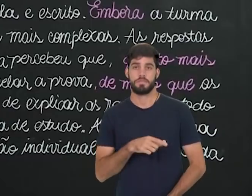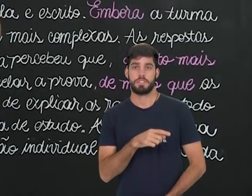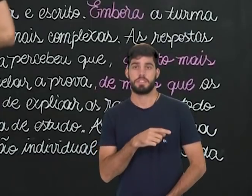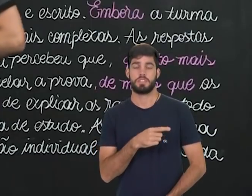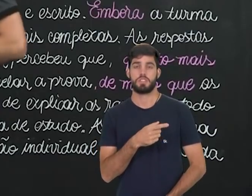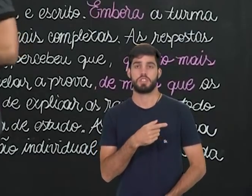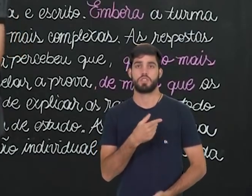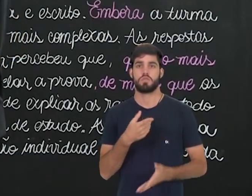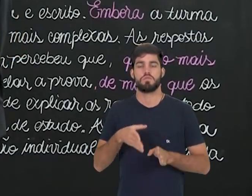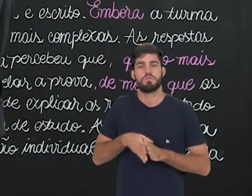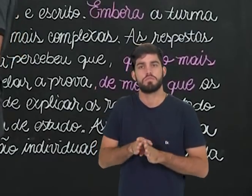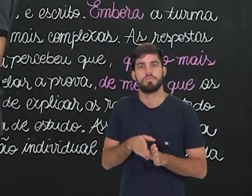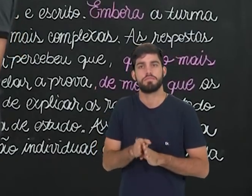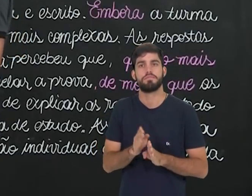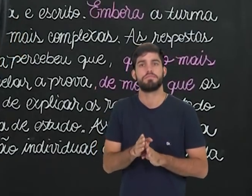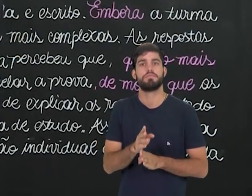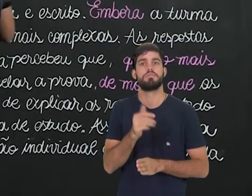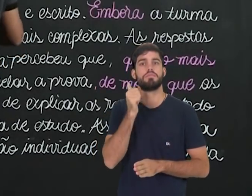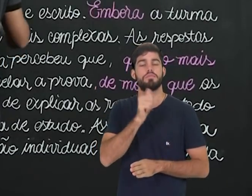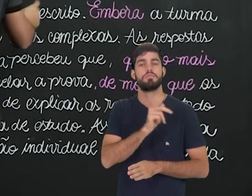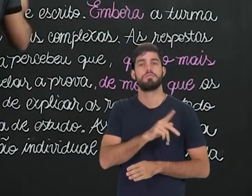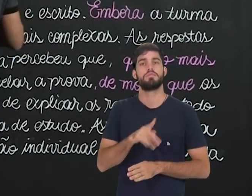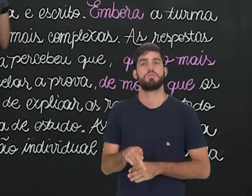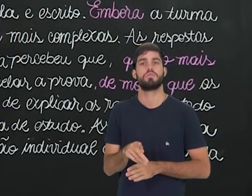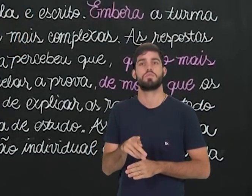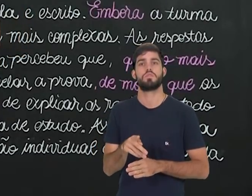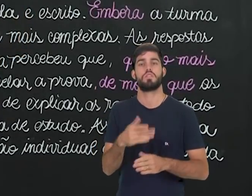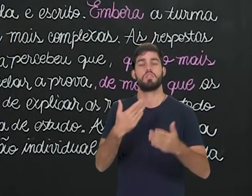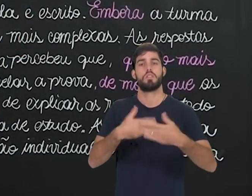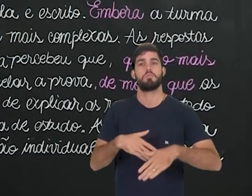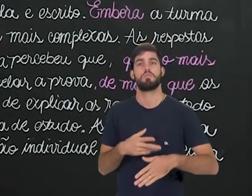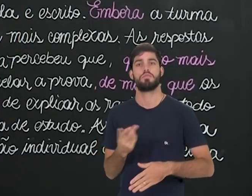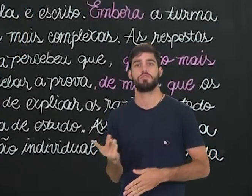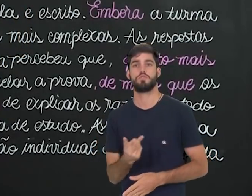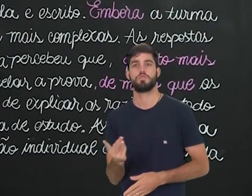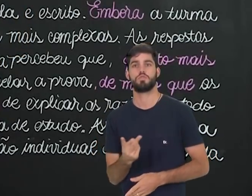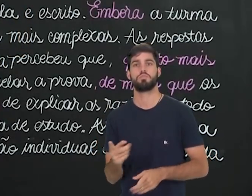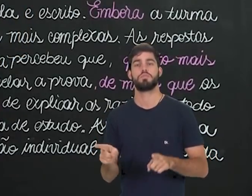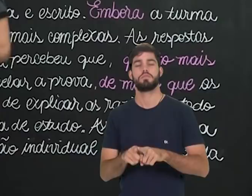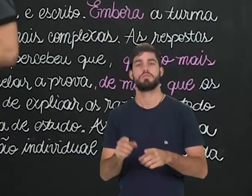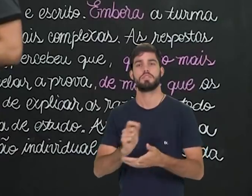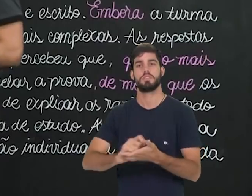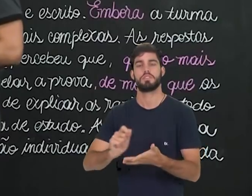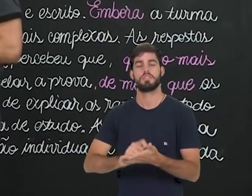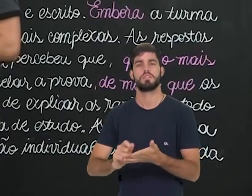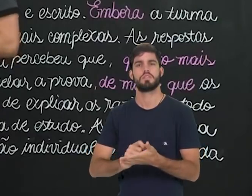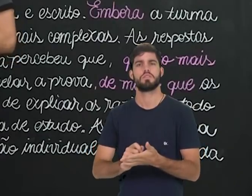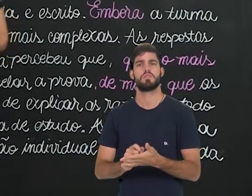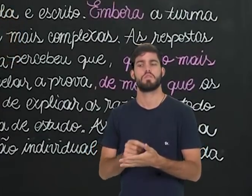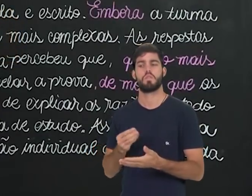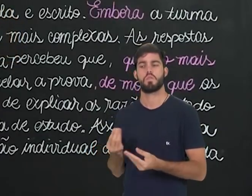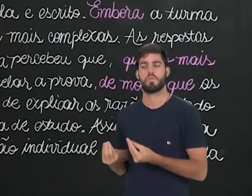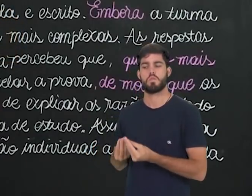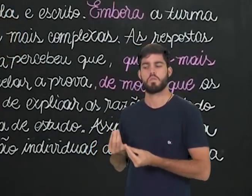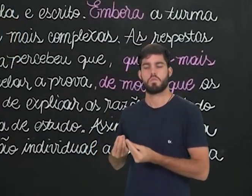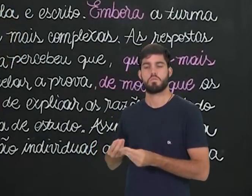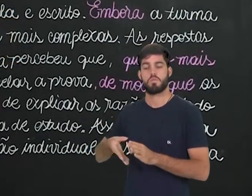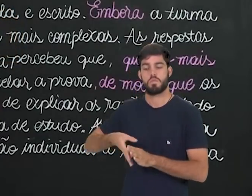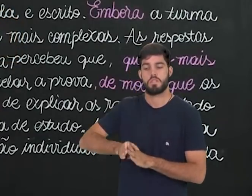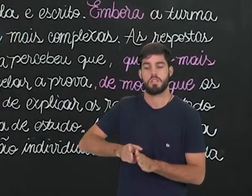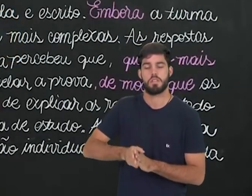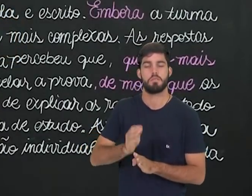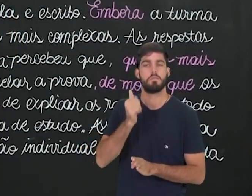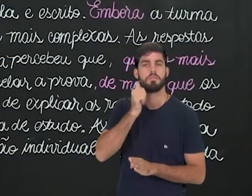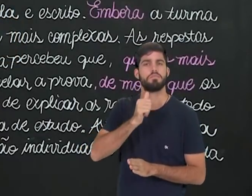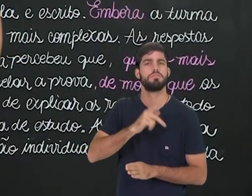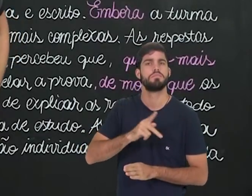Segundo foi orientado pela professora, o teste será em dupla e escrito. Segundo foi orientado pela professora. Ou